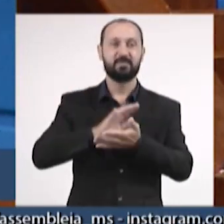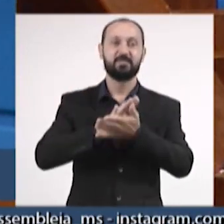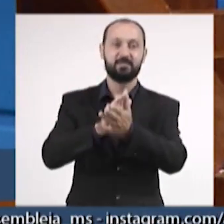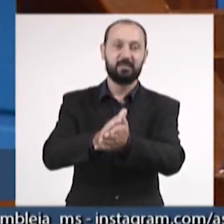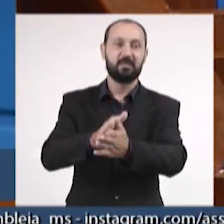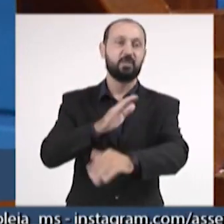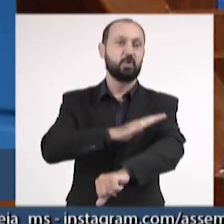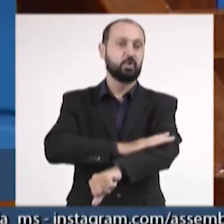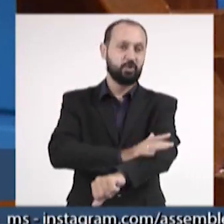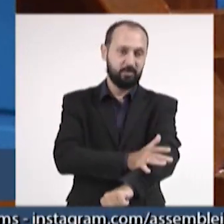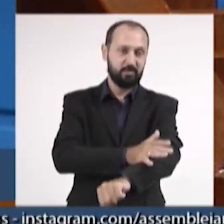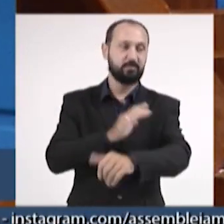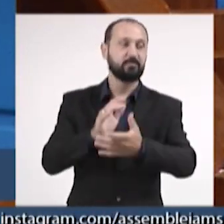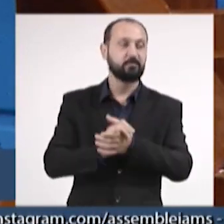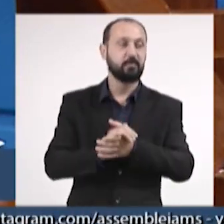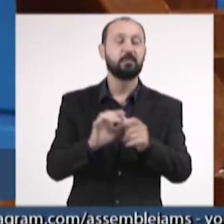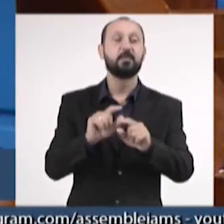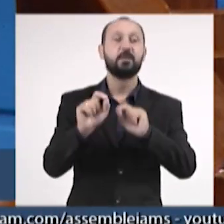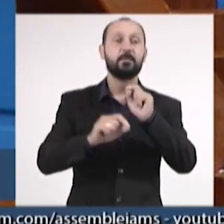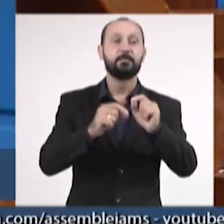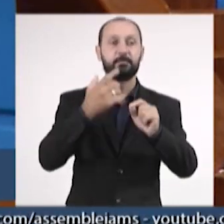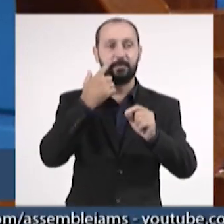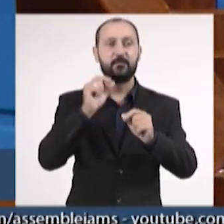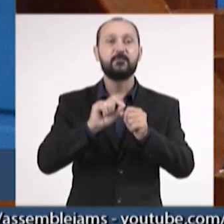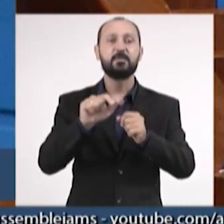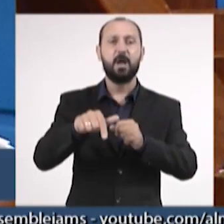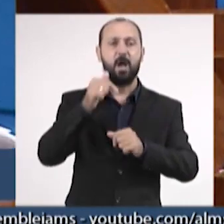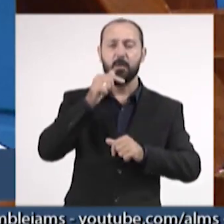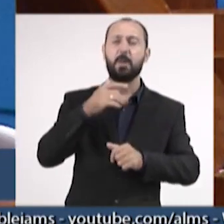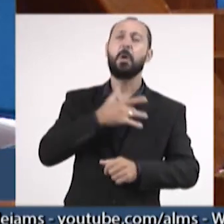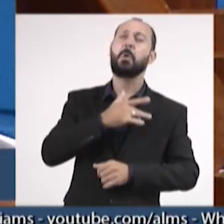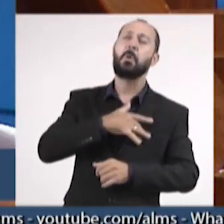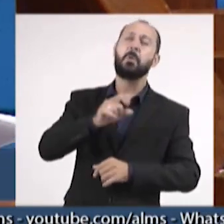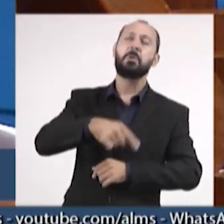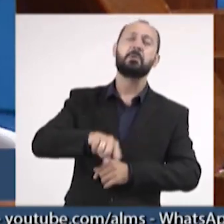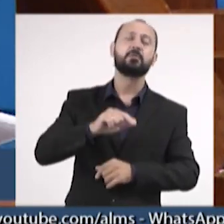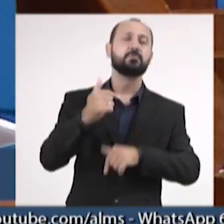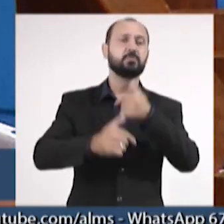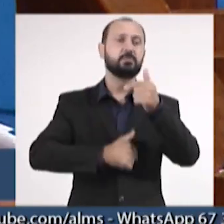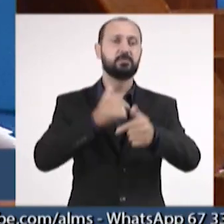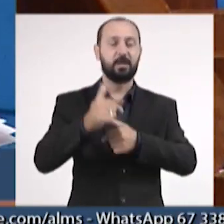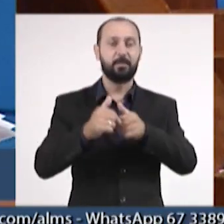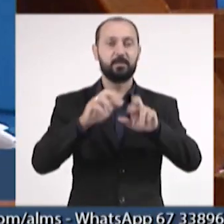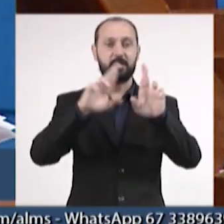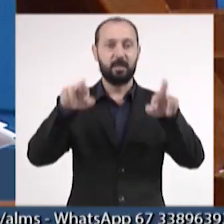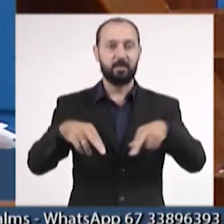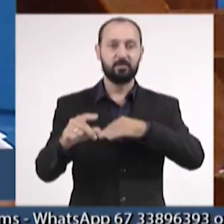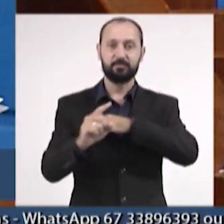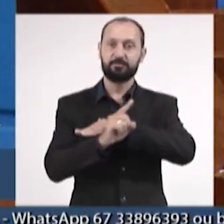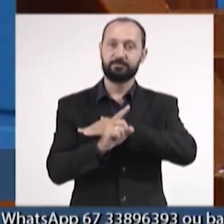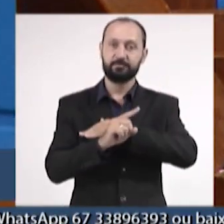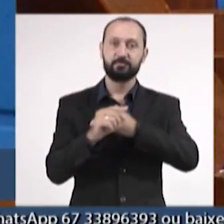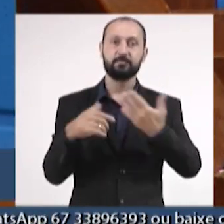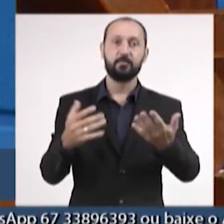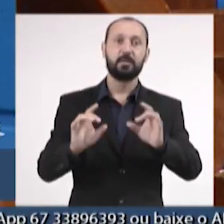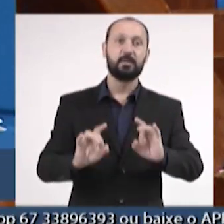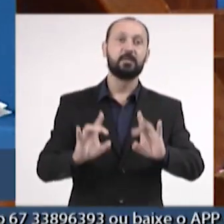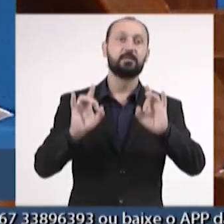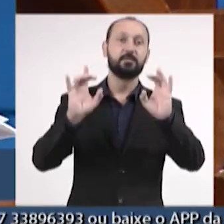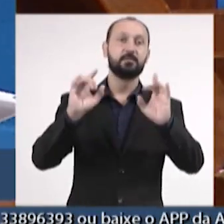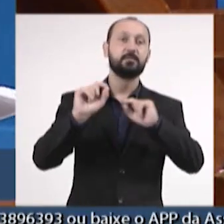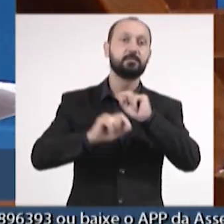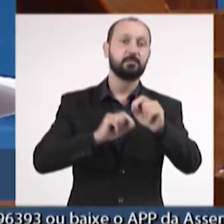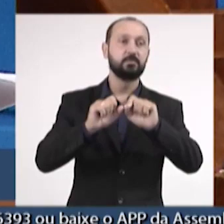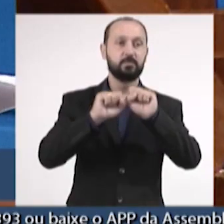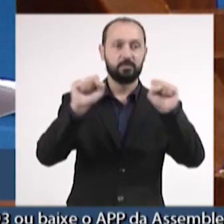pode ser pensada na questão da revitimização das mulheres no âmbito dos serviços da rede de atendimento, em especial